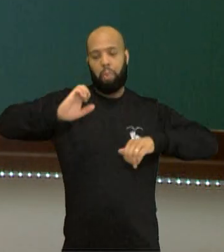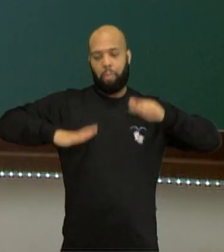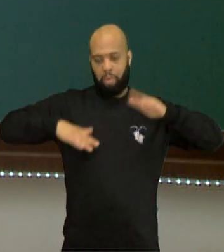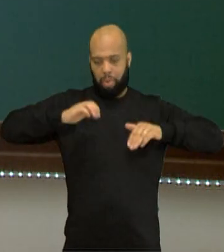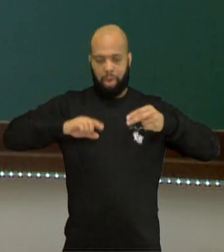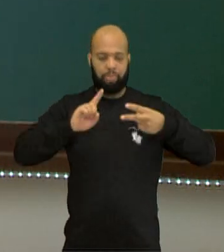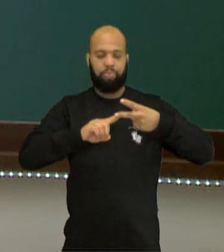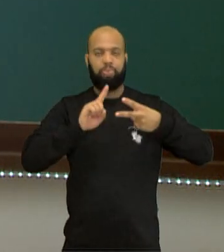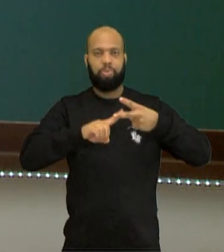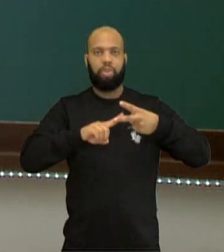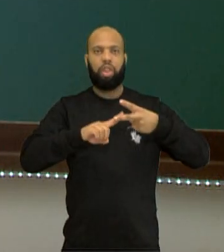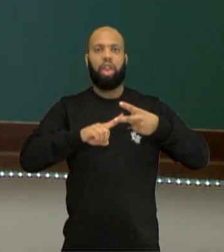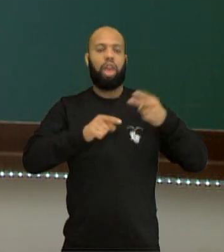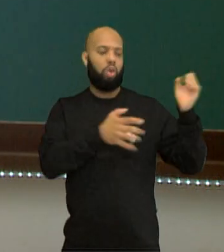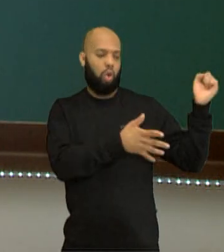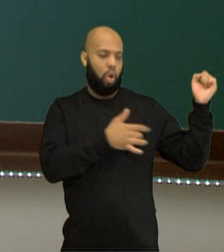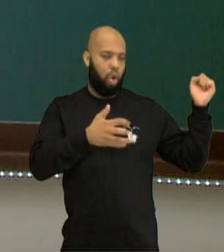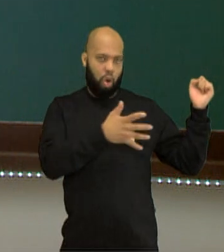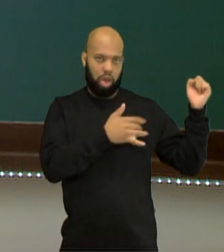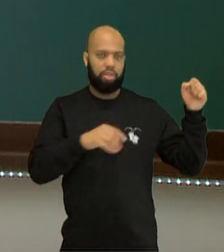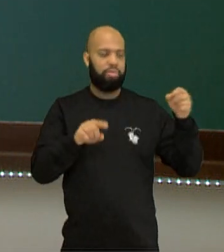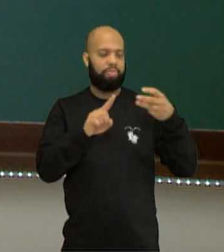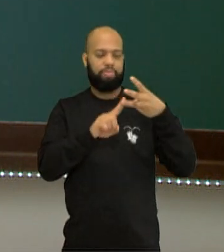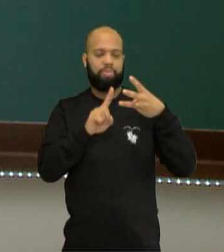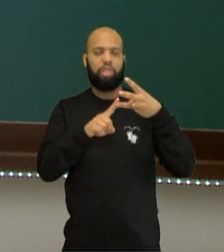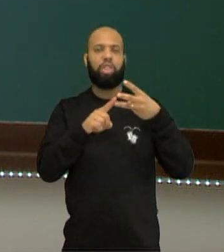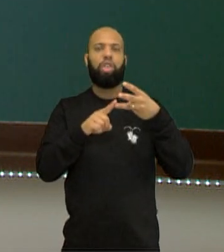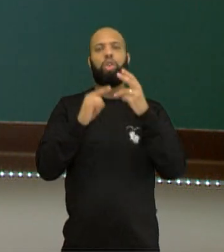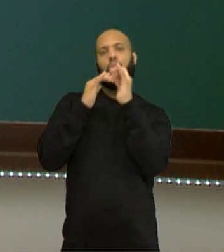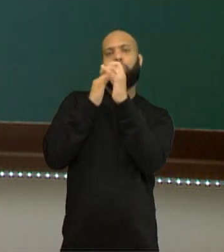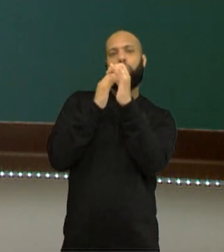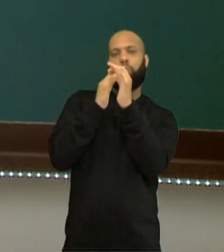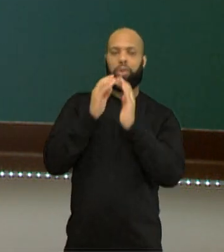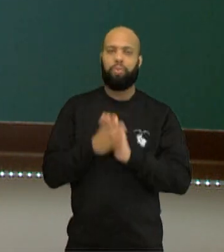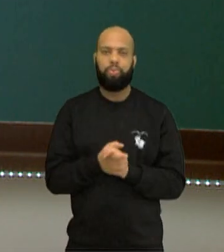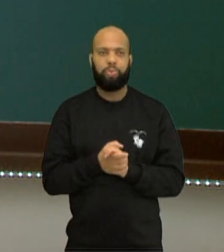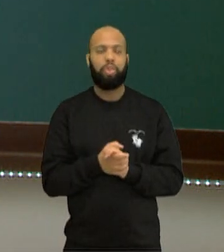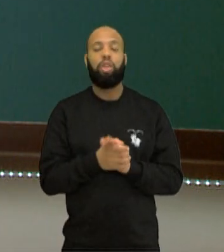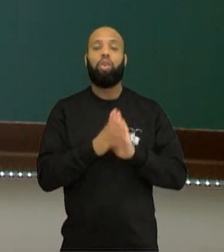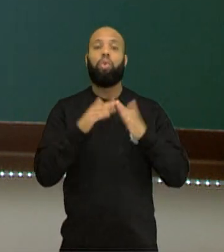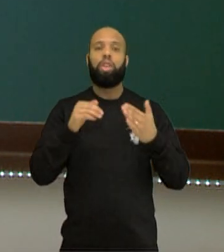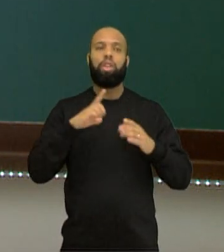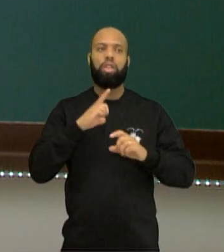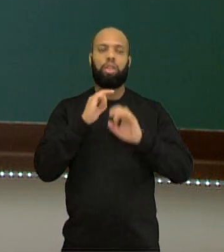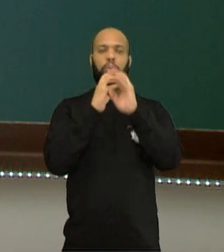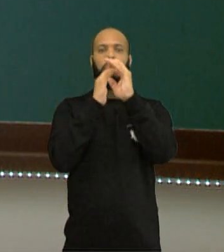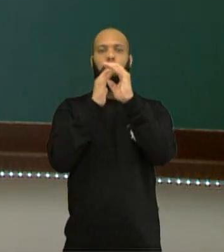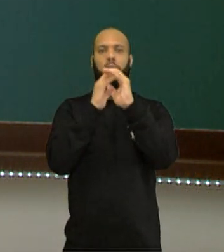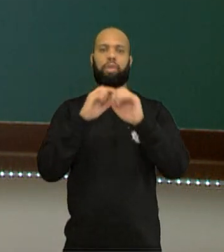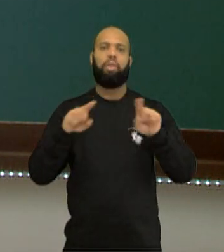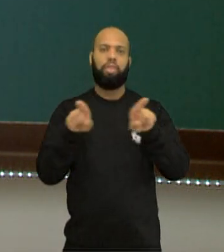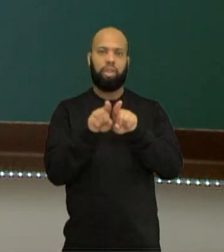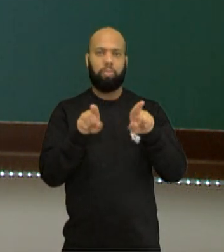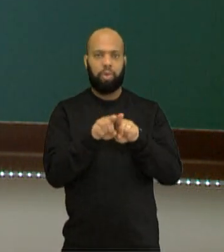percussão, nós temos instrumentos de corda e nós temos instrumentos de sopro. Lembrando vocês que dentro dos instrumentos de sopro, corda